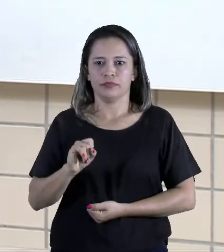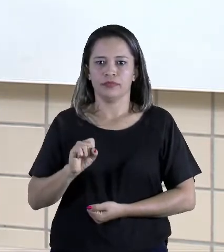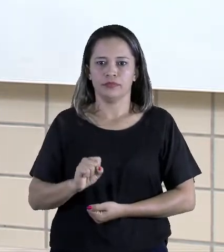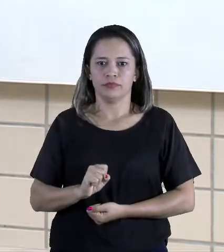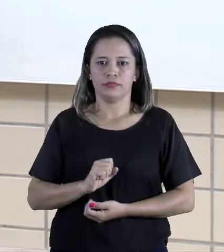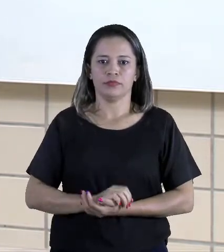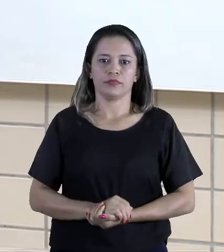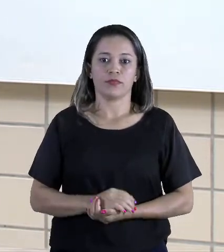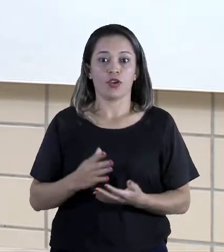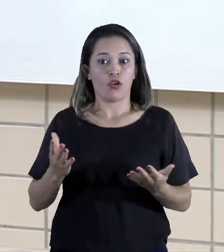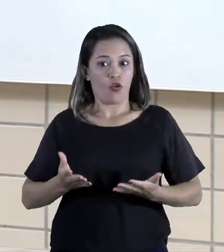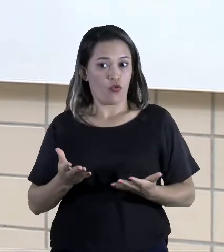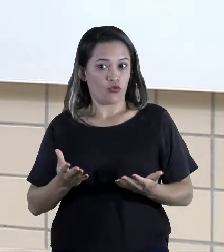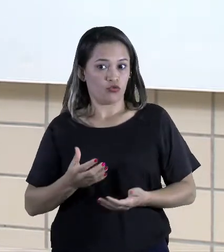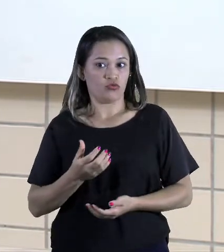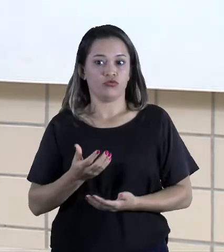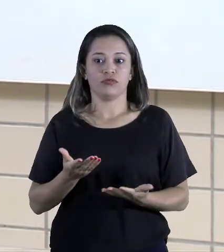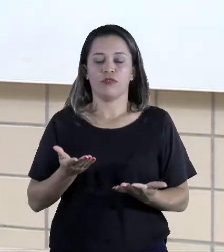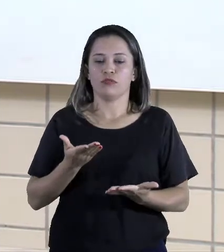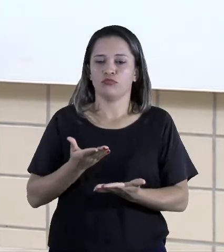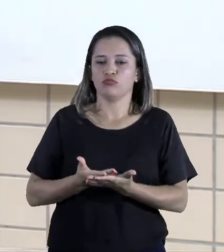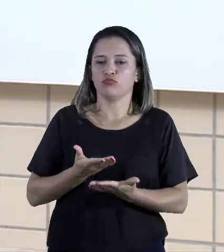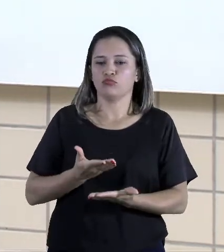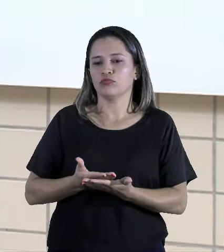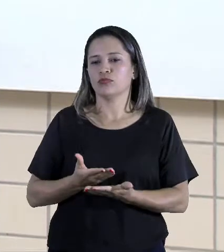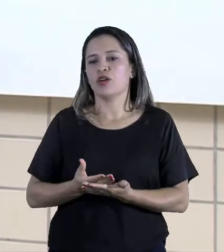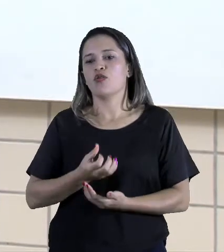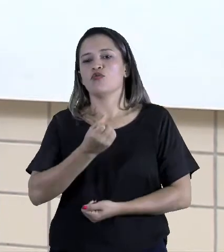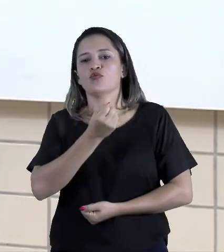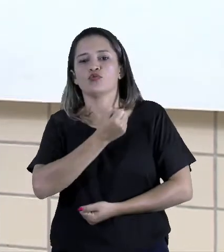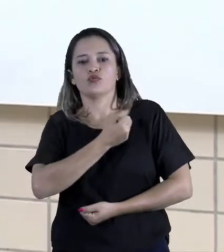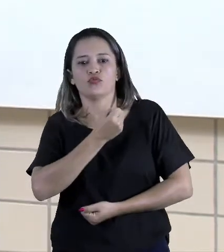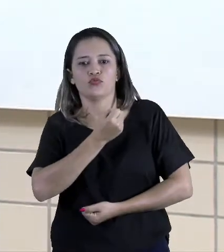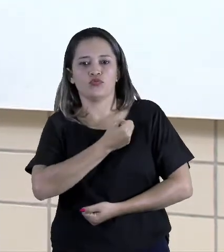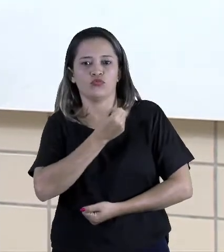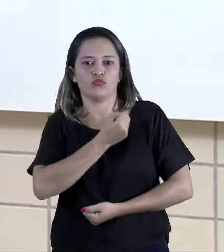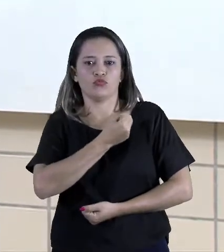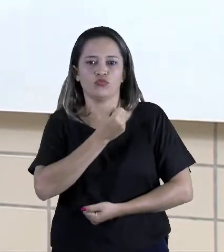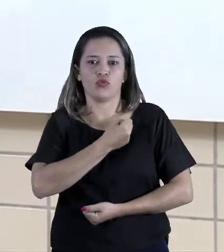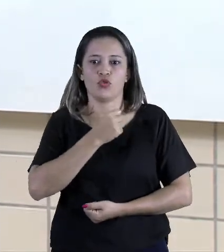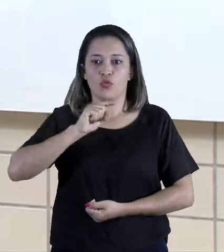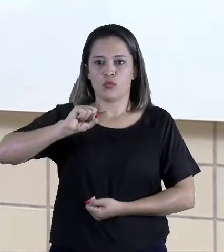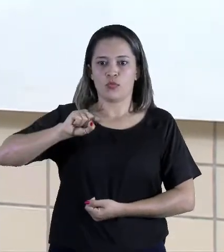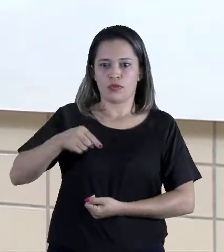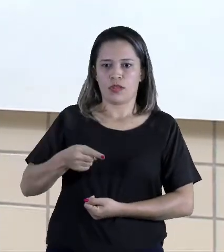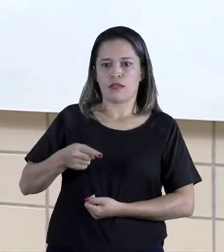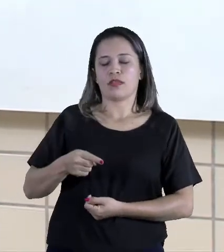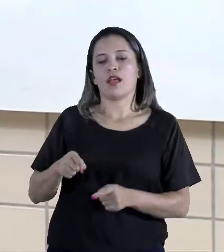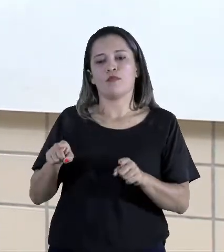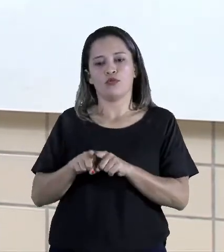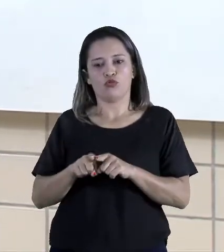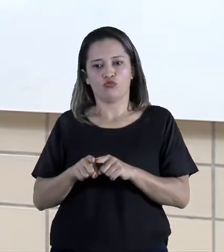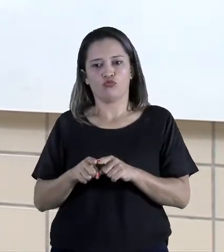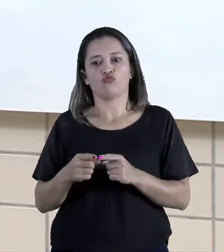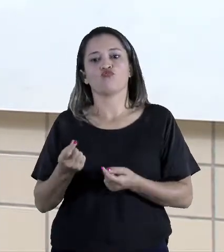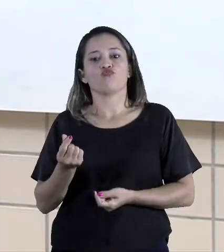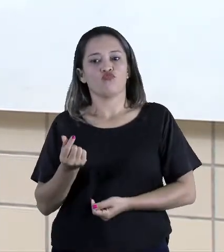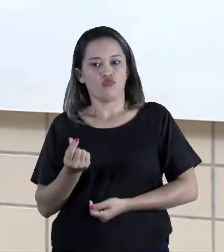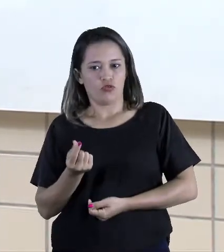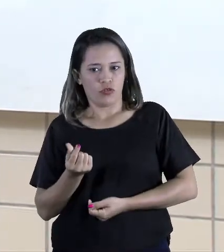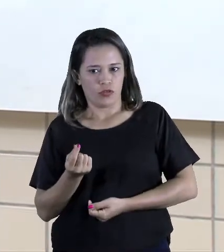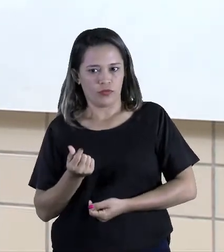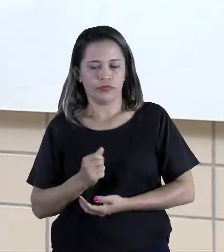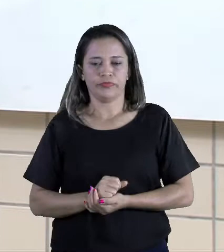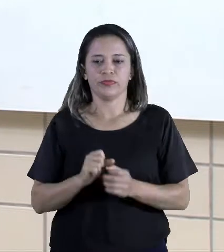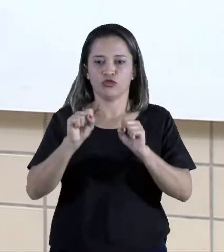vamos trabalhar hoje os números decimais relacionados ao nosso sistema monetário, ou seja, nosso dinheiro.